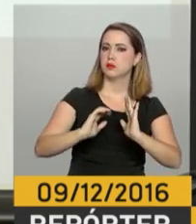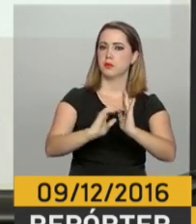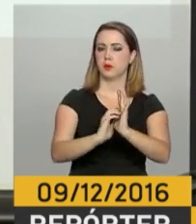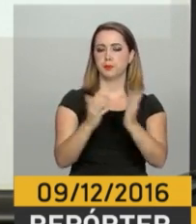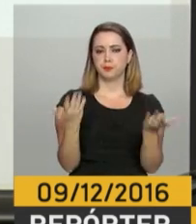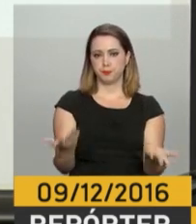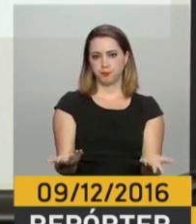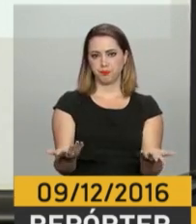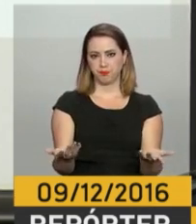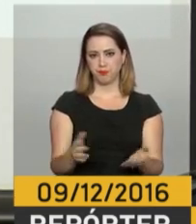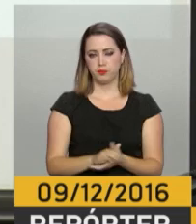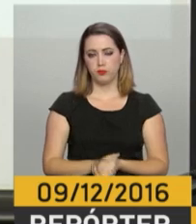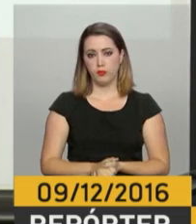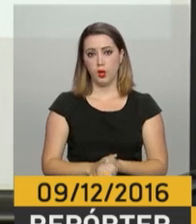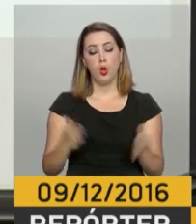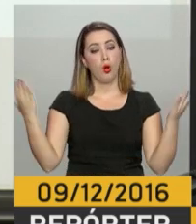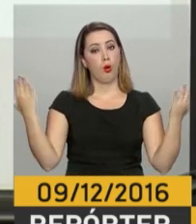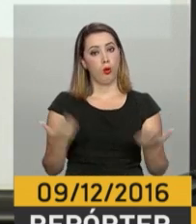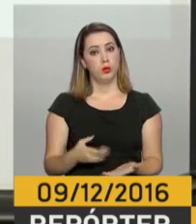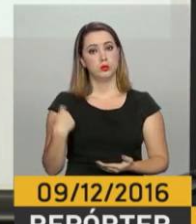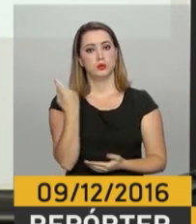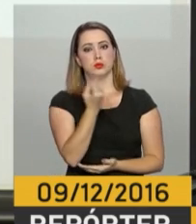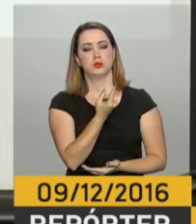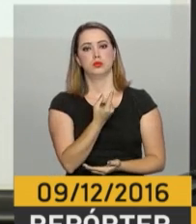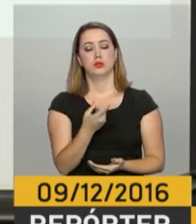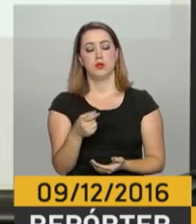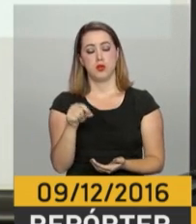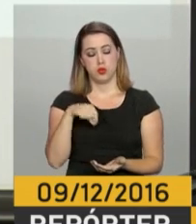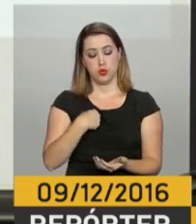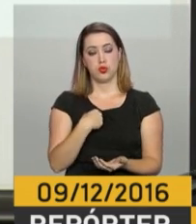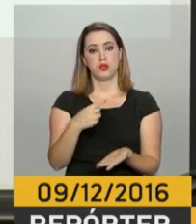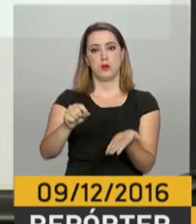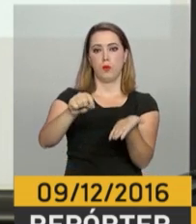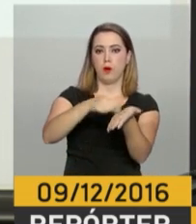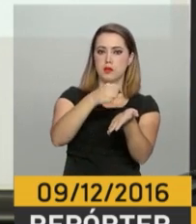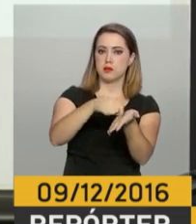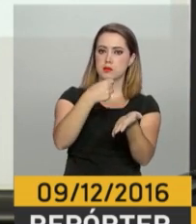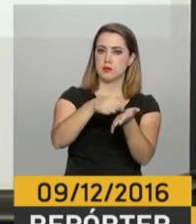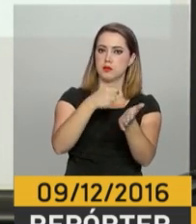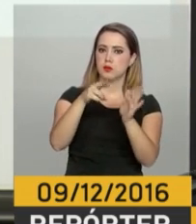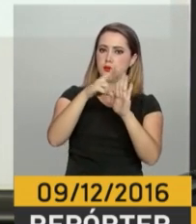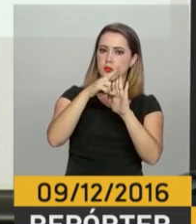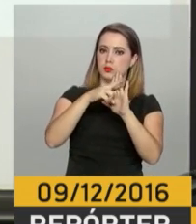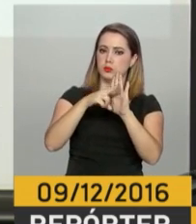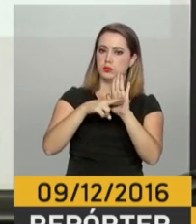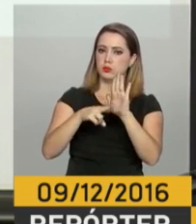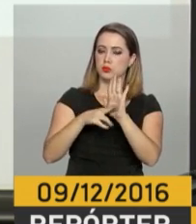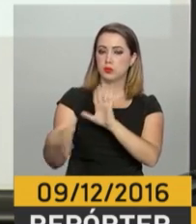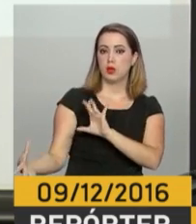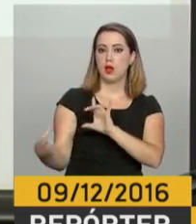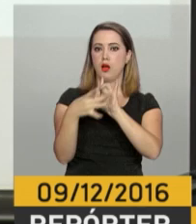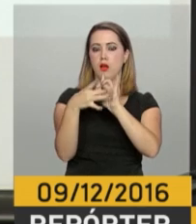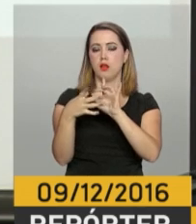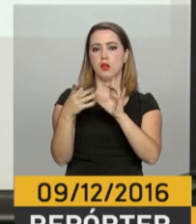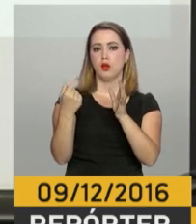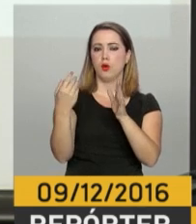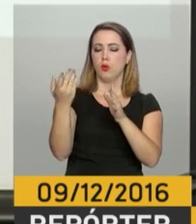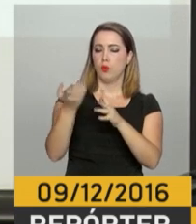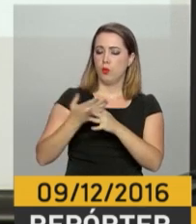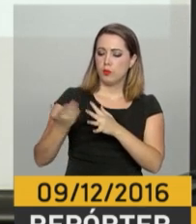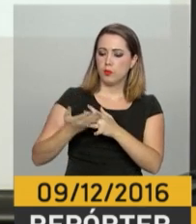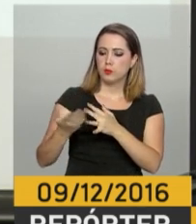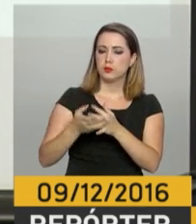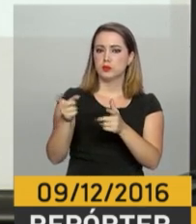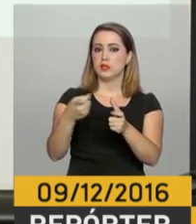hoje, quando assino a regulamentação da repactuação da dívida dos